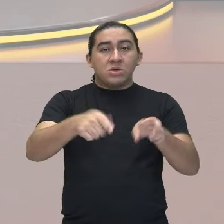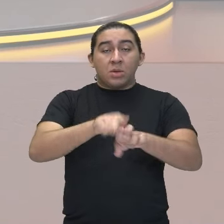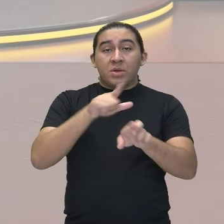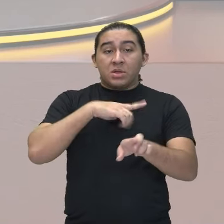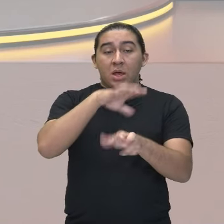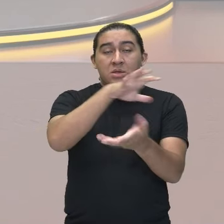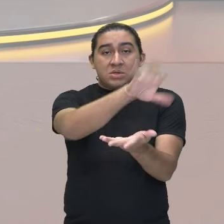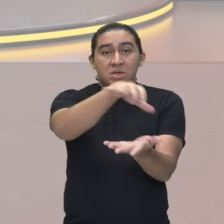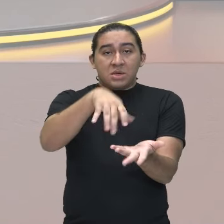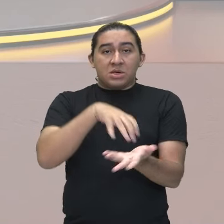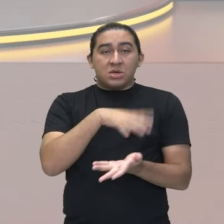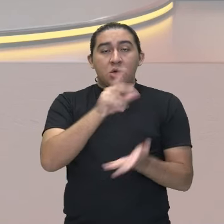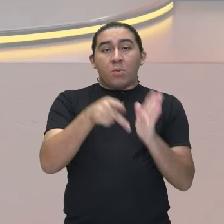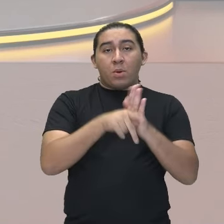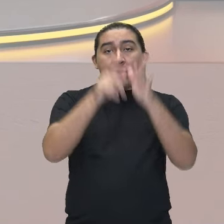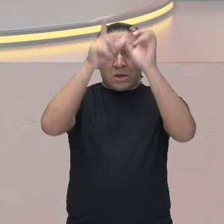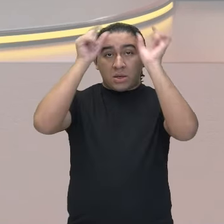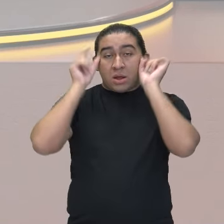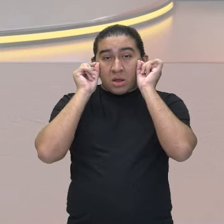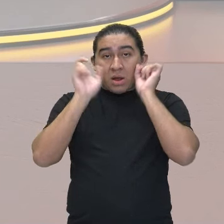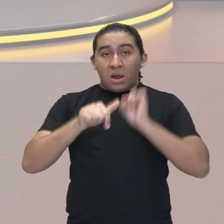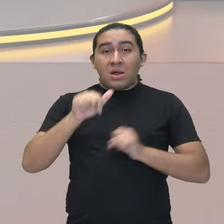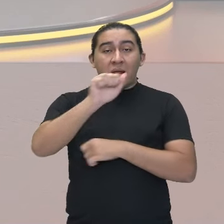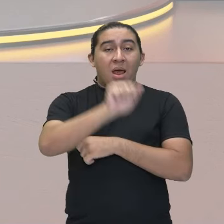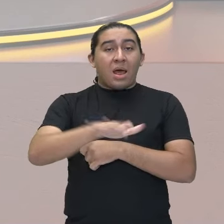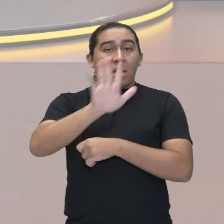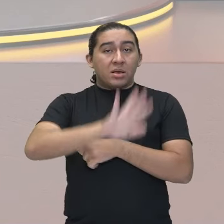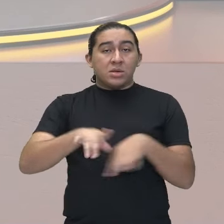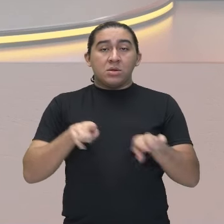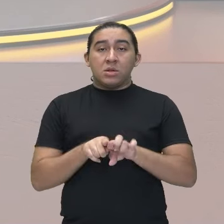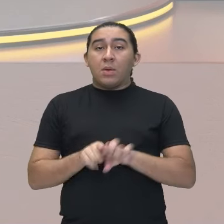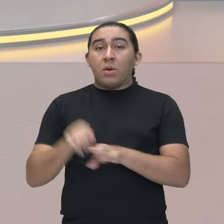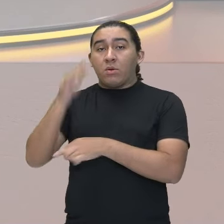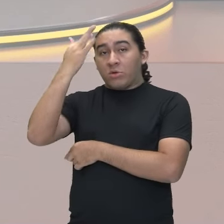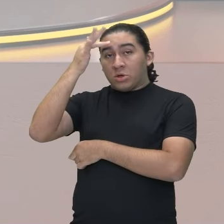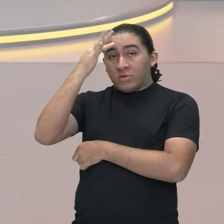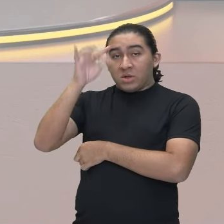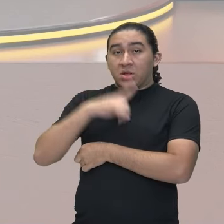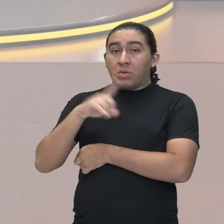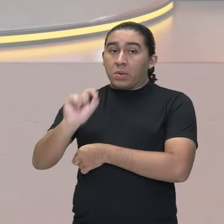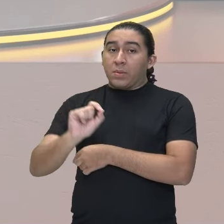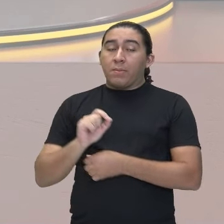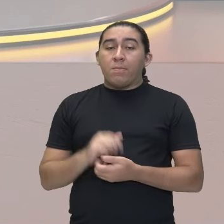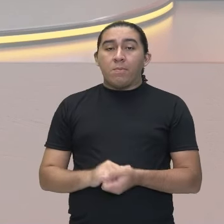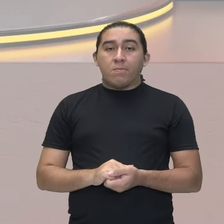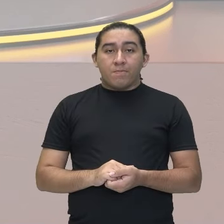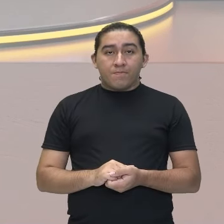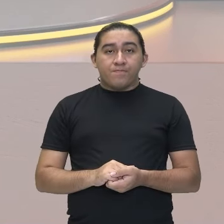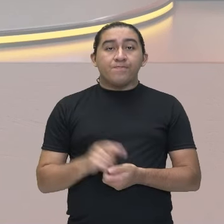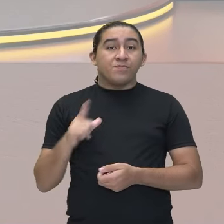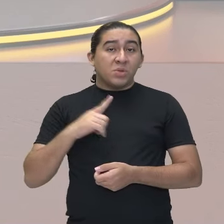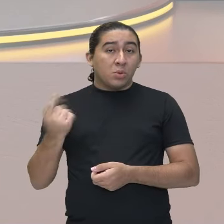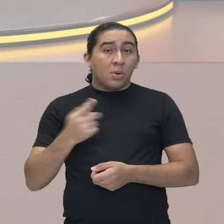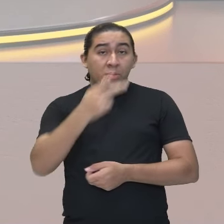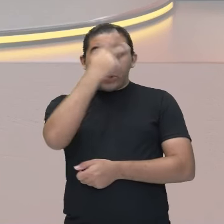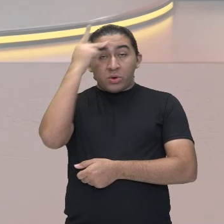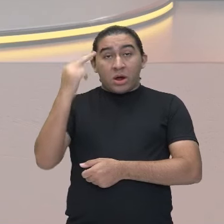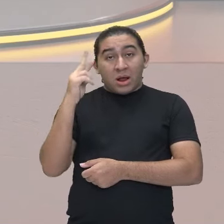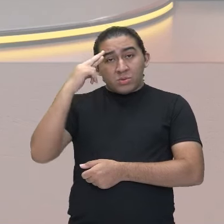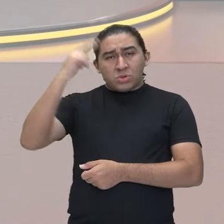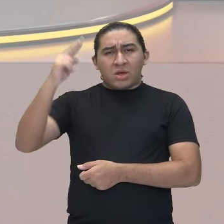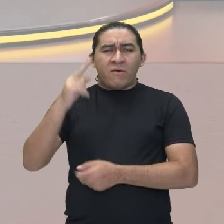gregas aí, essa região, né, da Ásia Menor, e a filosofia tem o quê? Um pai, vamos dizer assim, que